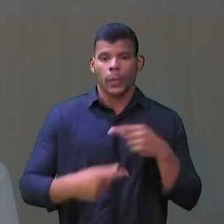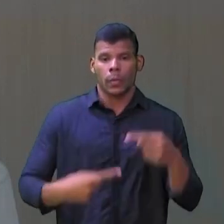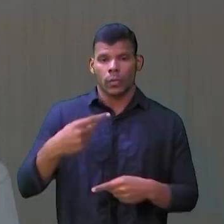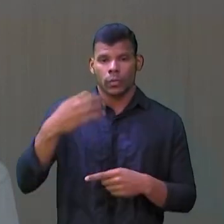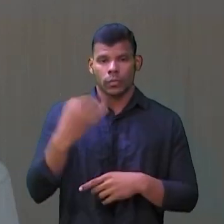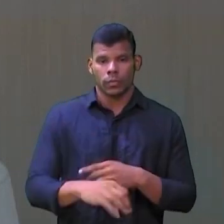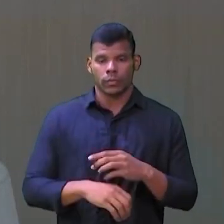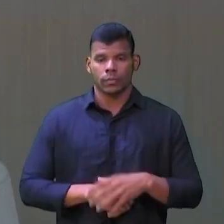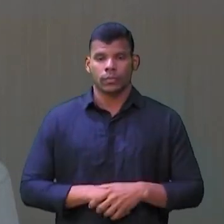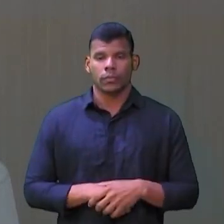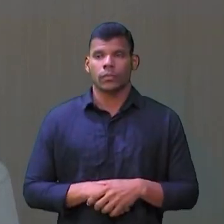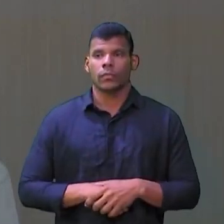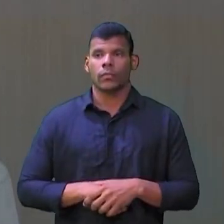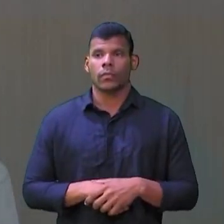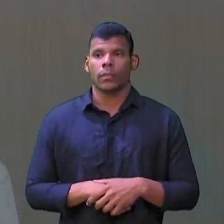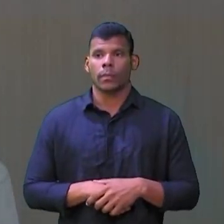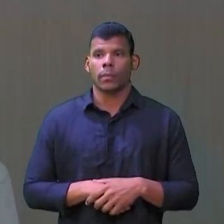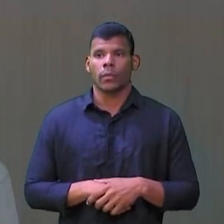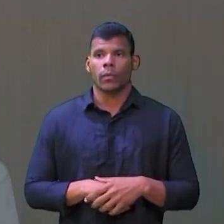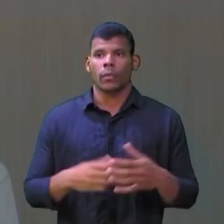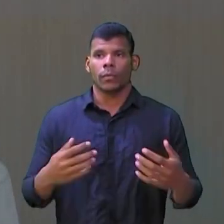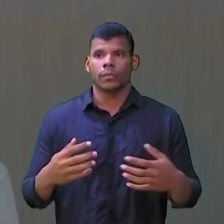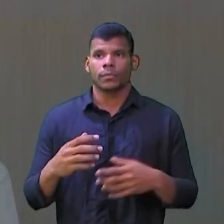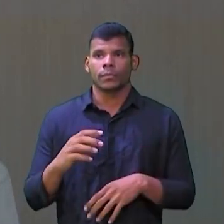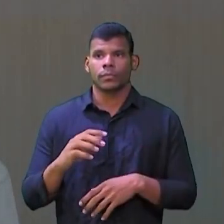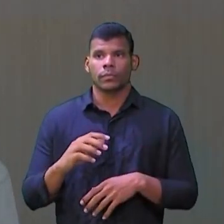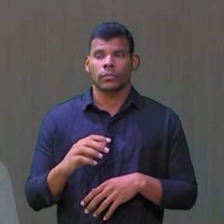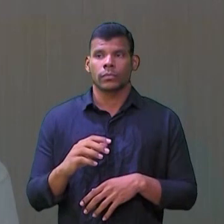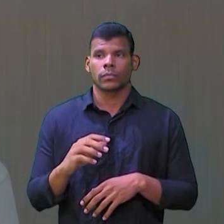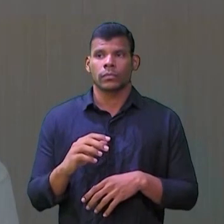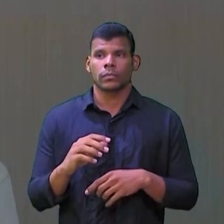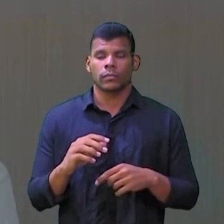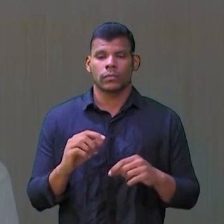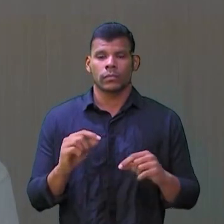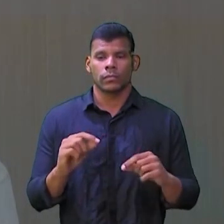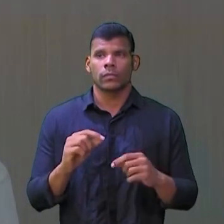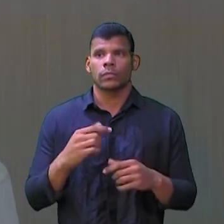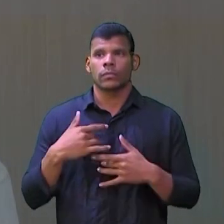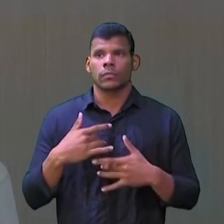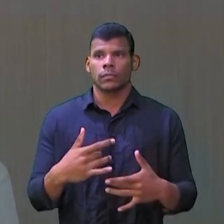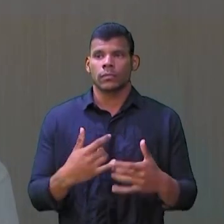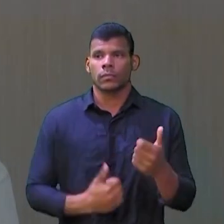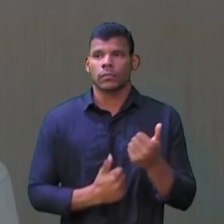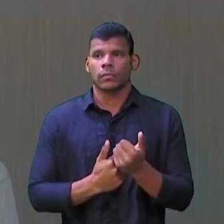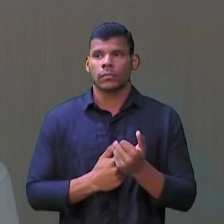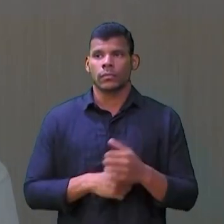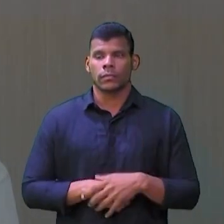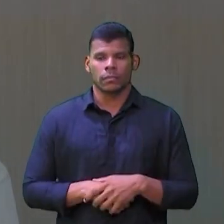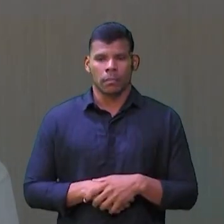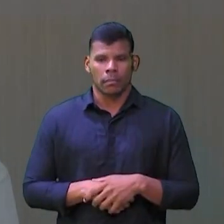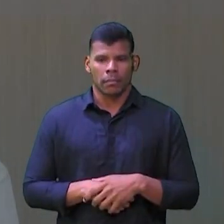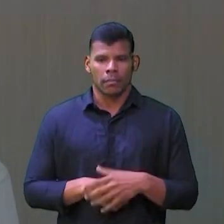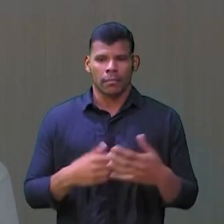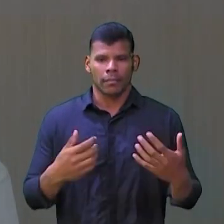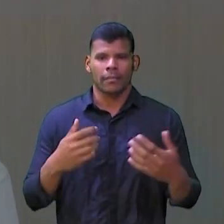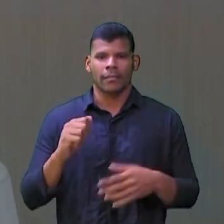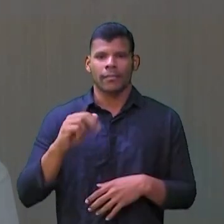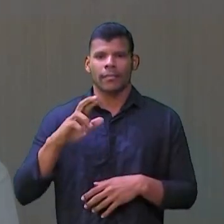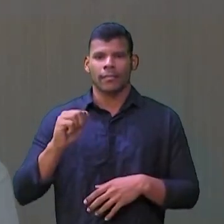política. Fiz um requerimento de moção de apoio e solidariedade à senhora Magnólia